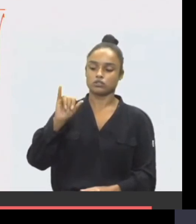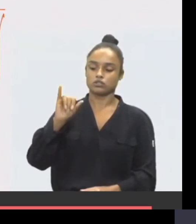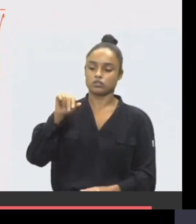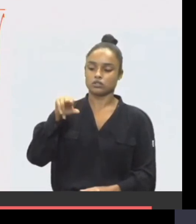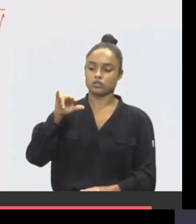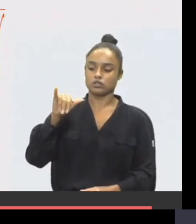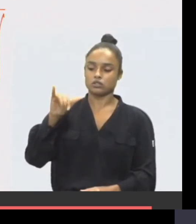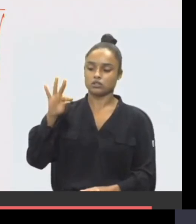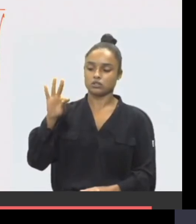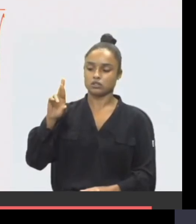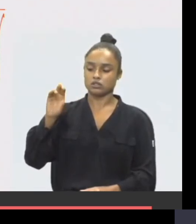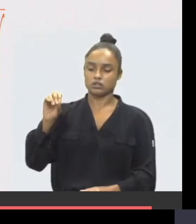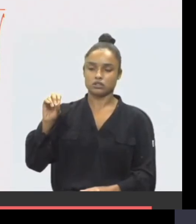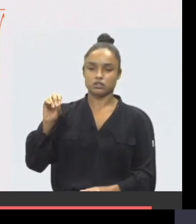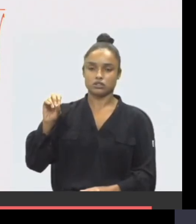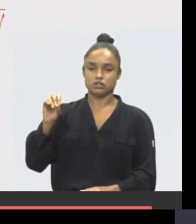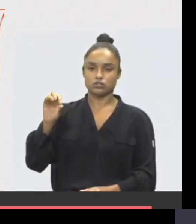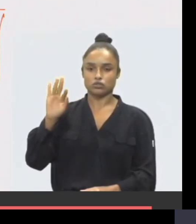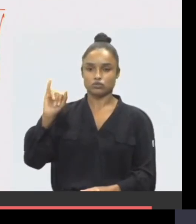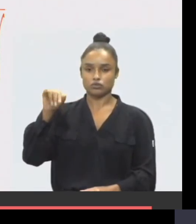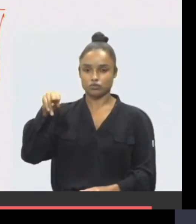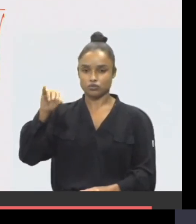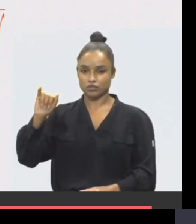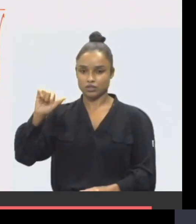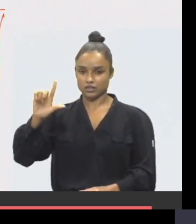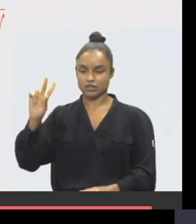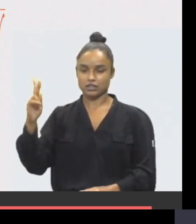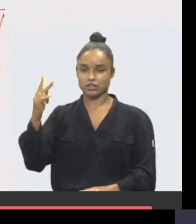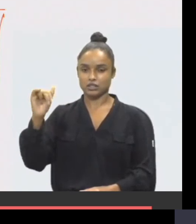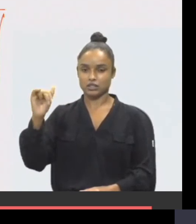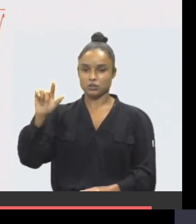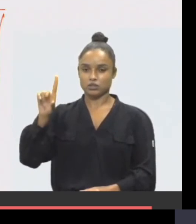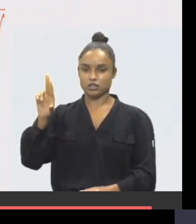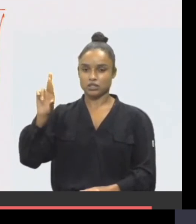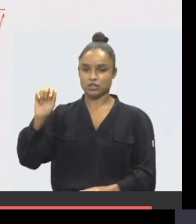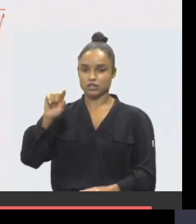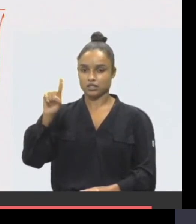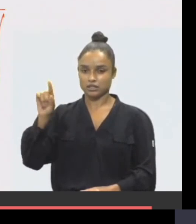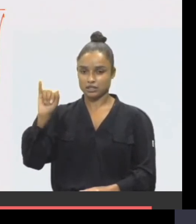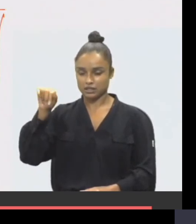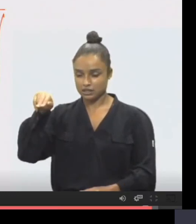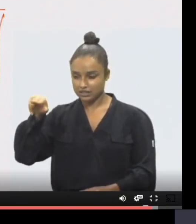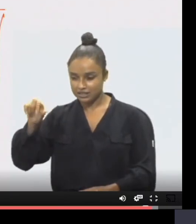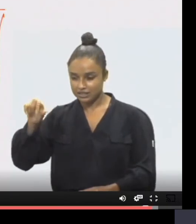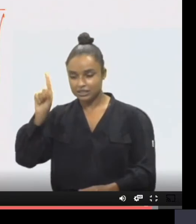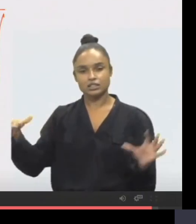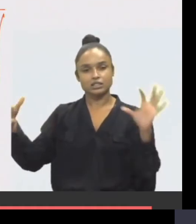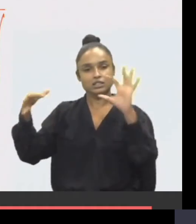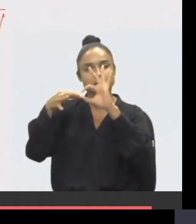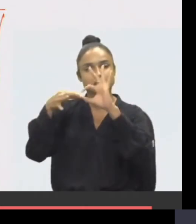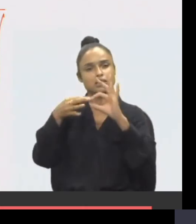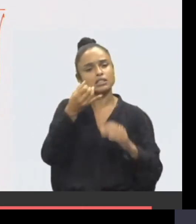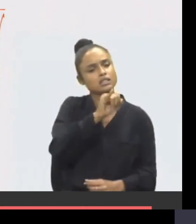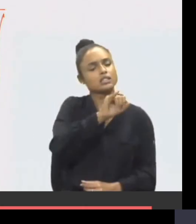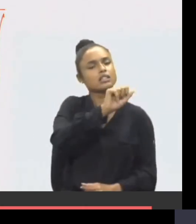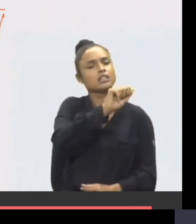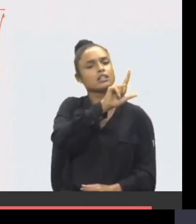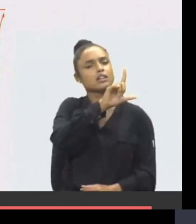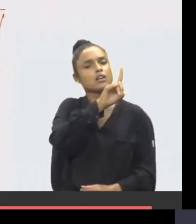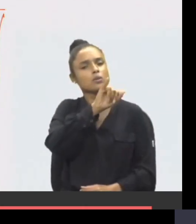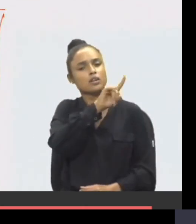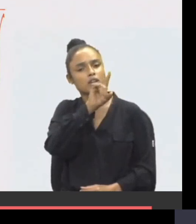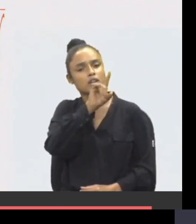Esses testes só serão positivos se nós tivermos ali esse composto fechado, mas ele for um aldeído e uma acetona. Então, com